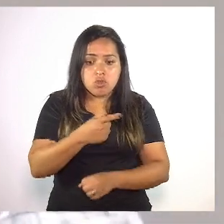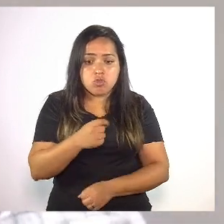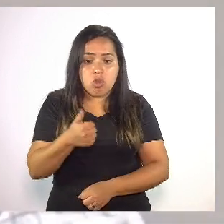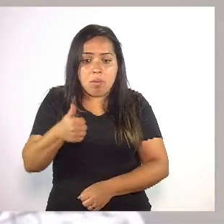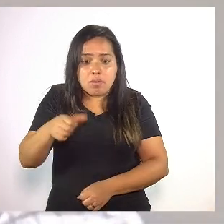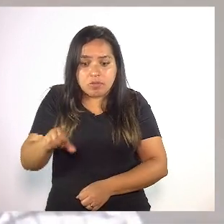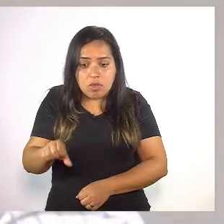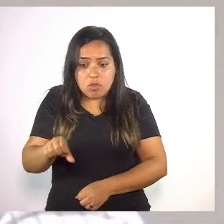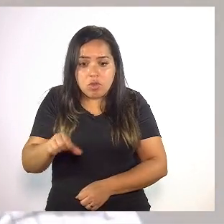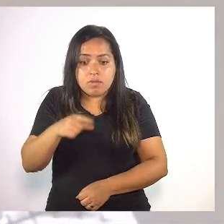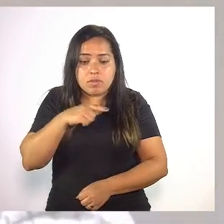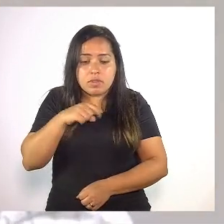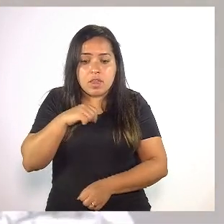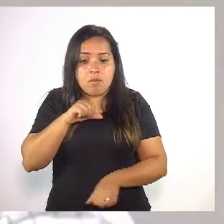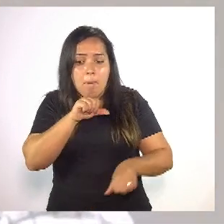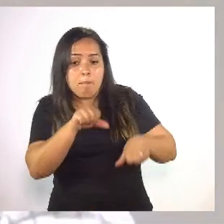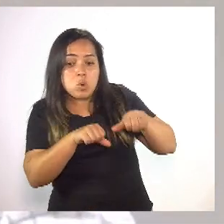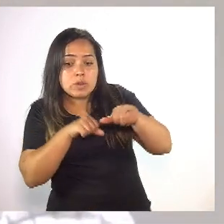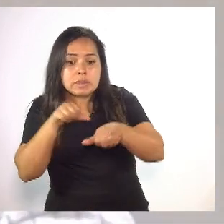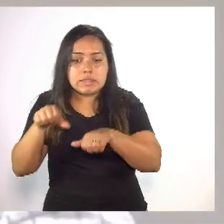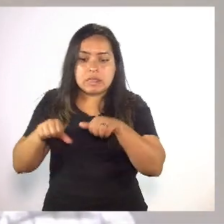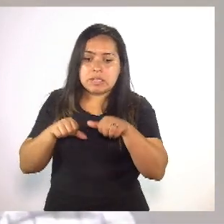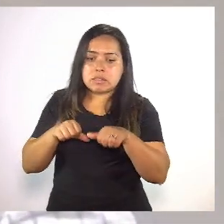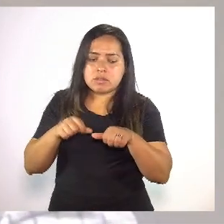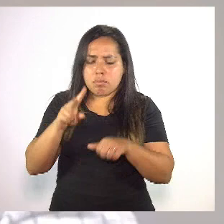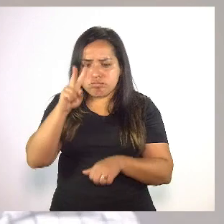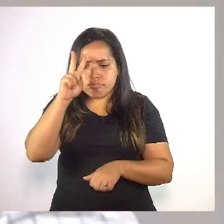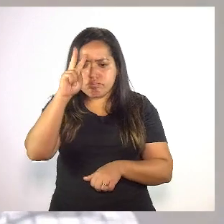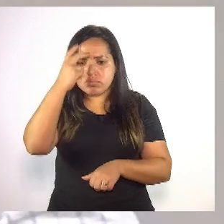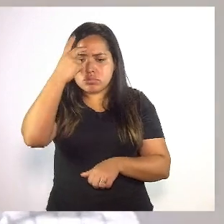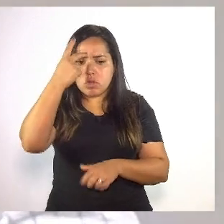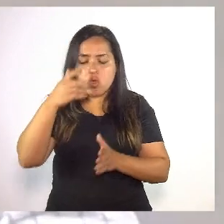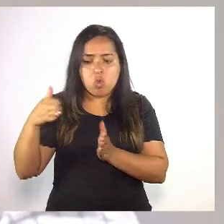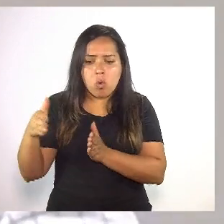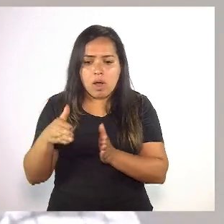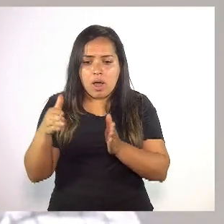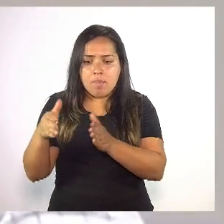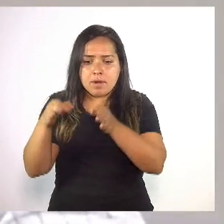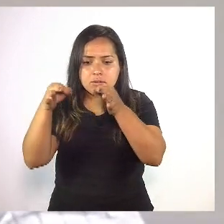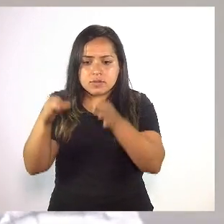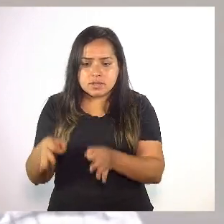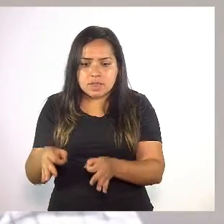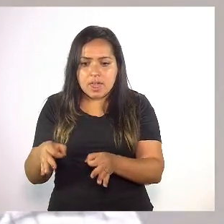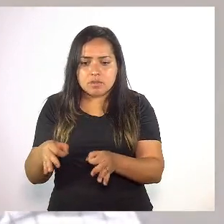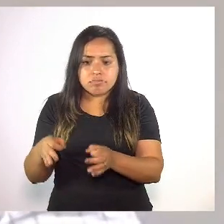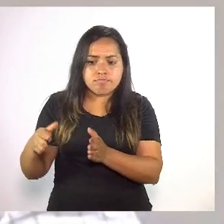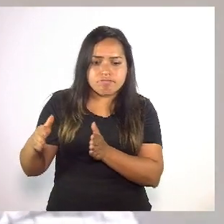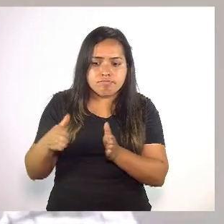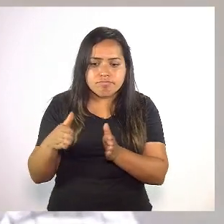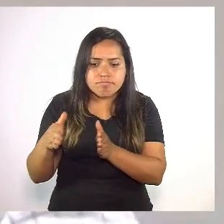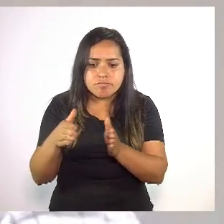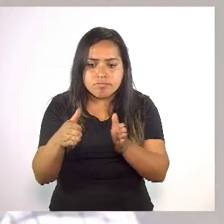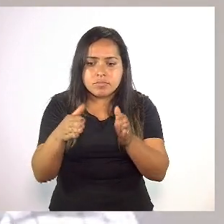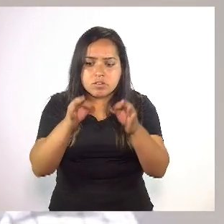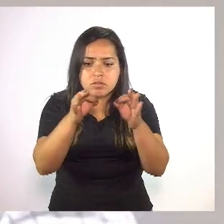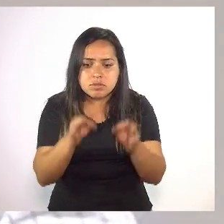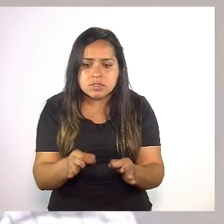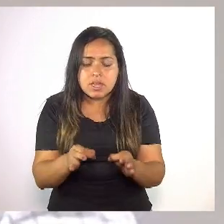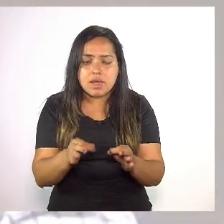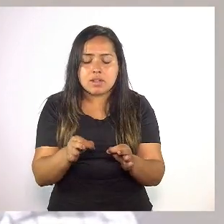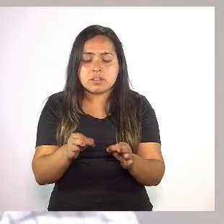nós começamos uma reversão de tendência. Nós estamos andando no caminho correto na direção correta, ainda que nós não tenhamos